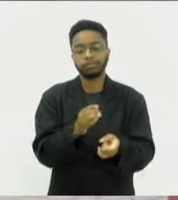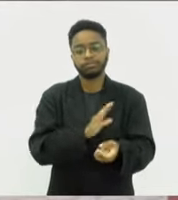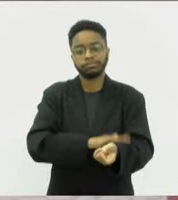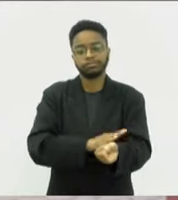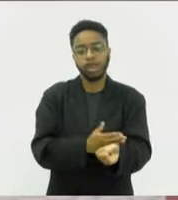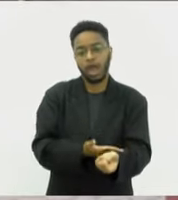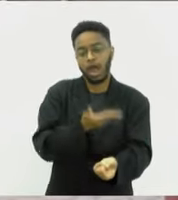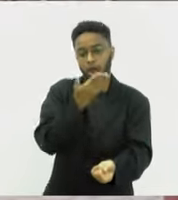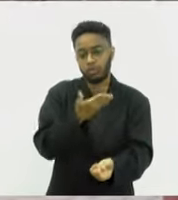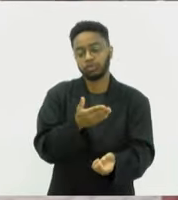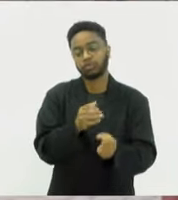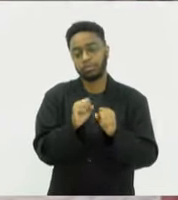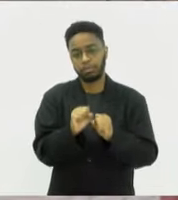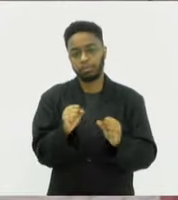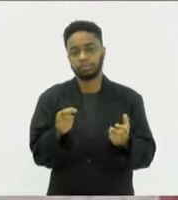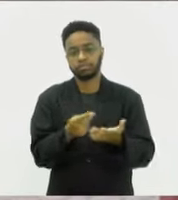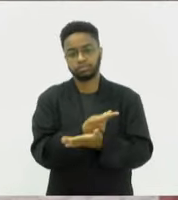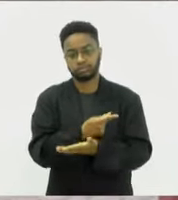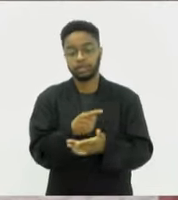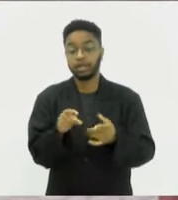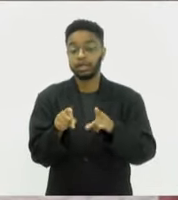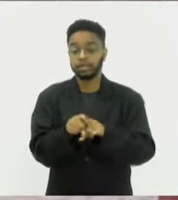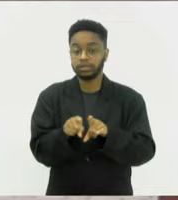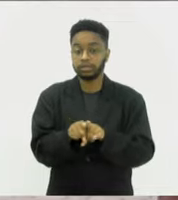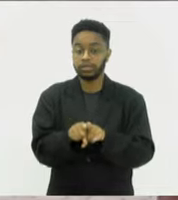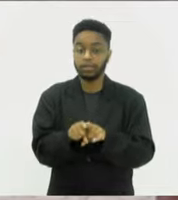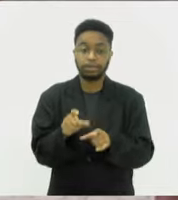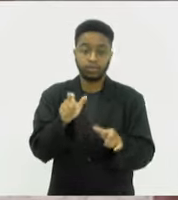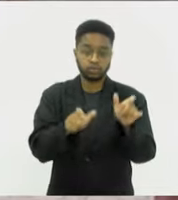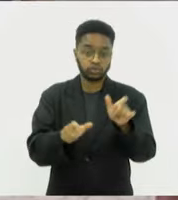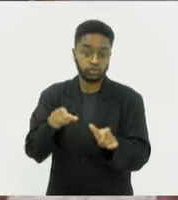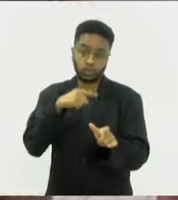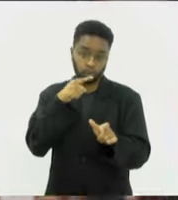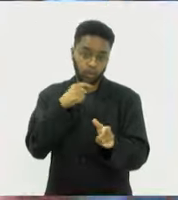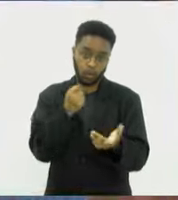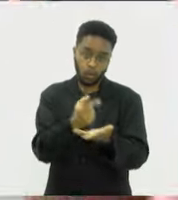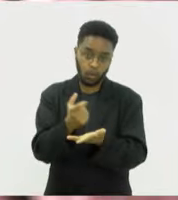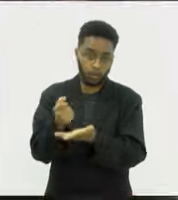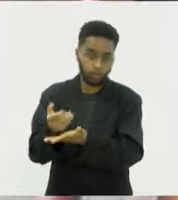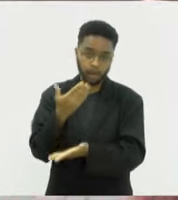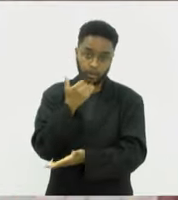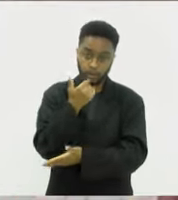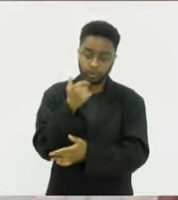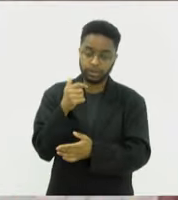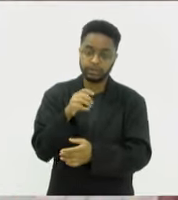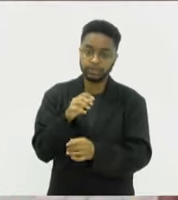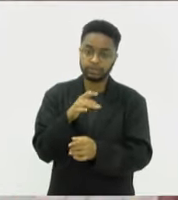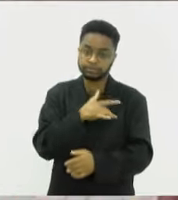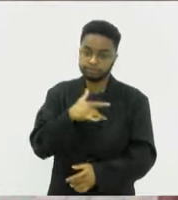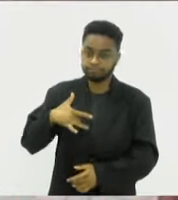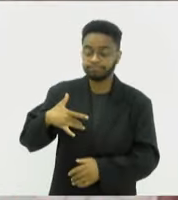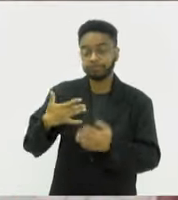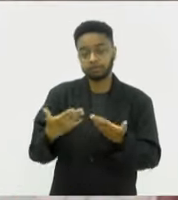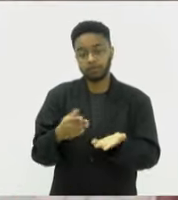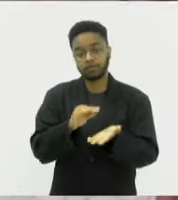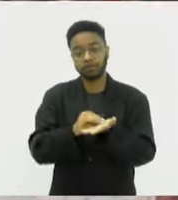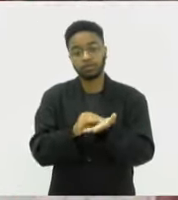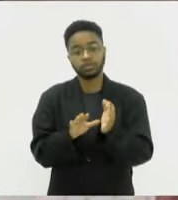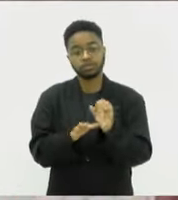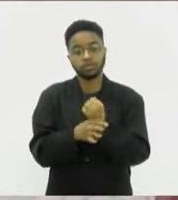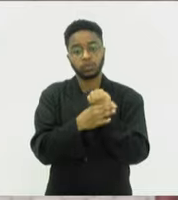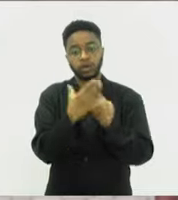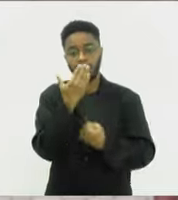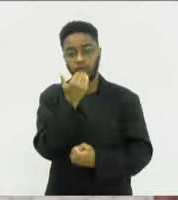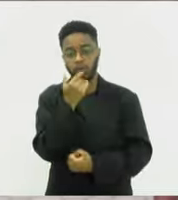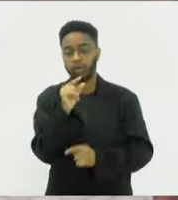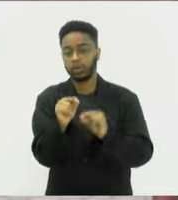lado, que é o fato da pessoa realmente não ter acesso ao alimento e o lado da insegurança do ponto de vista de não